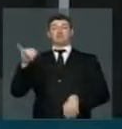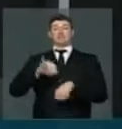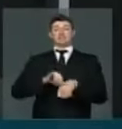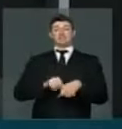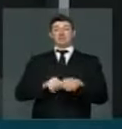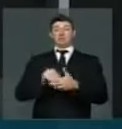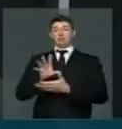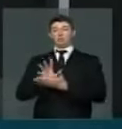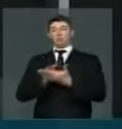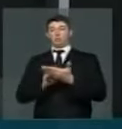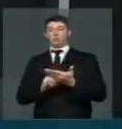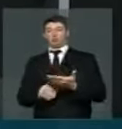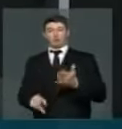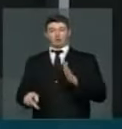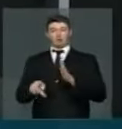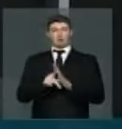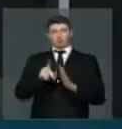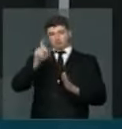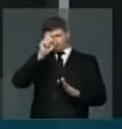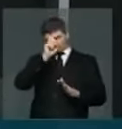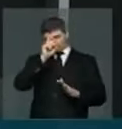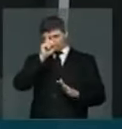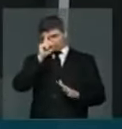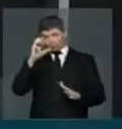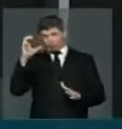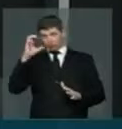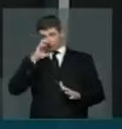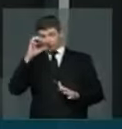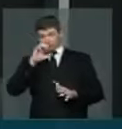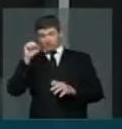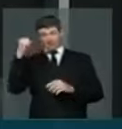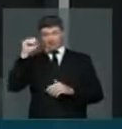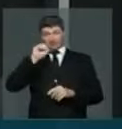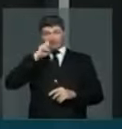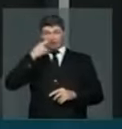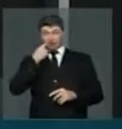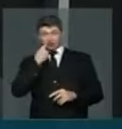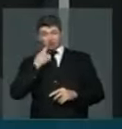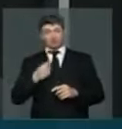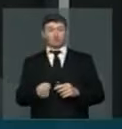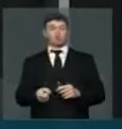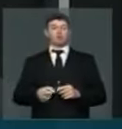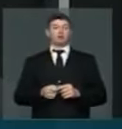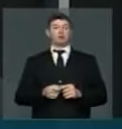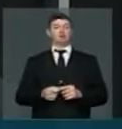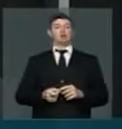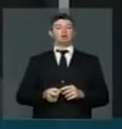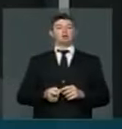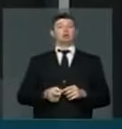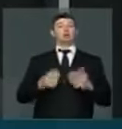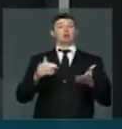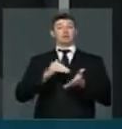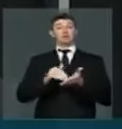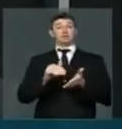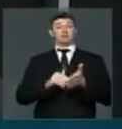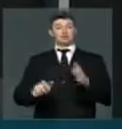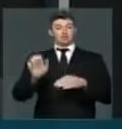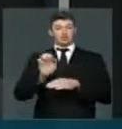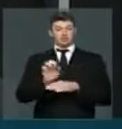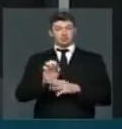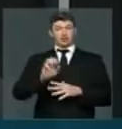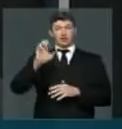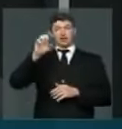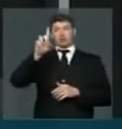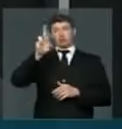de referência, no Hospital de Urgência de Sergipe, que foi instalado na época do então secretário de Estado da Saúde,